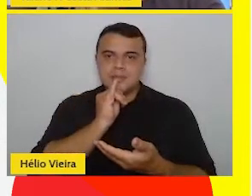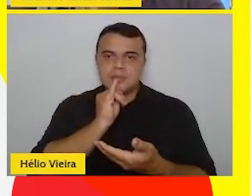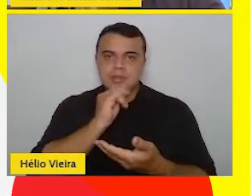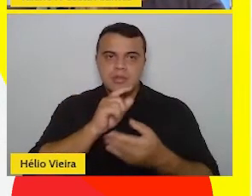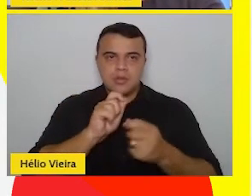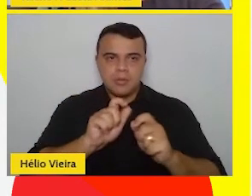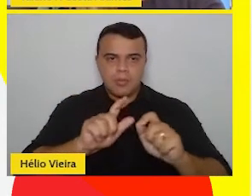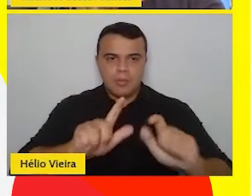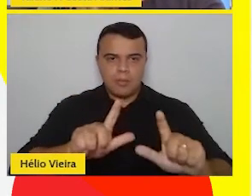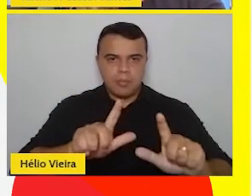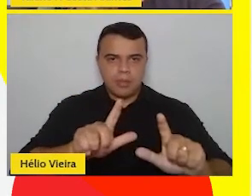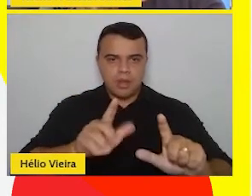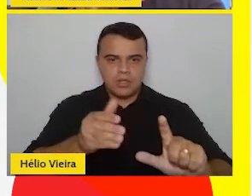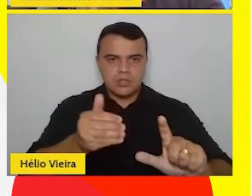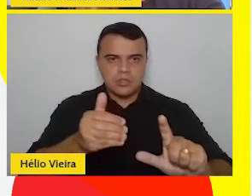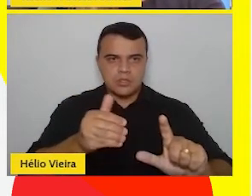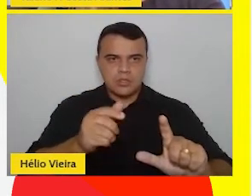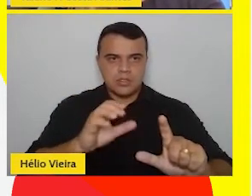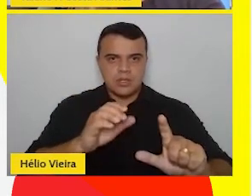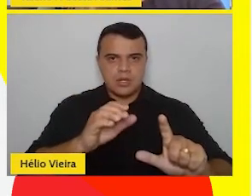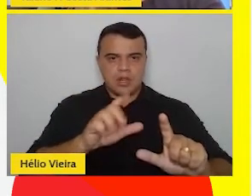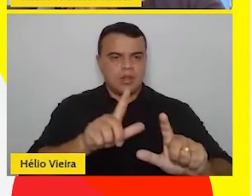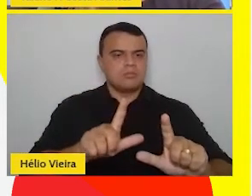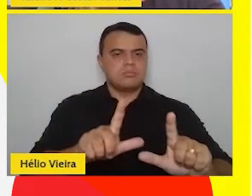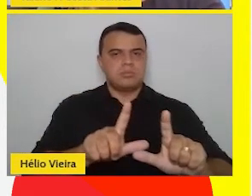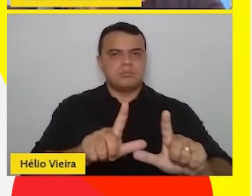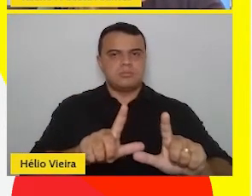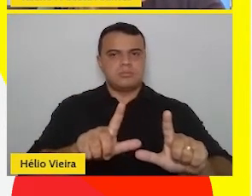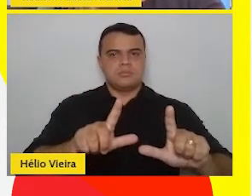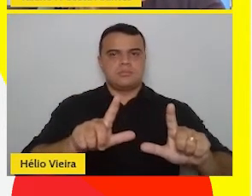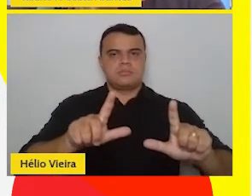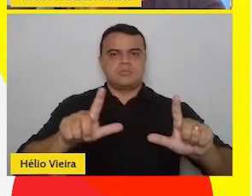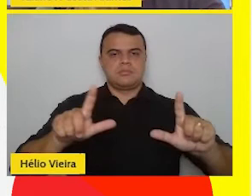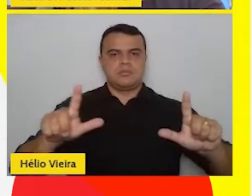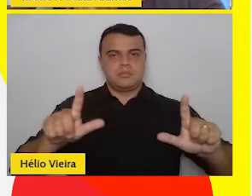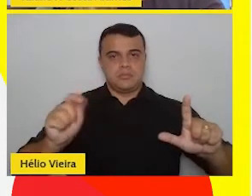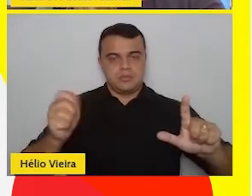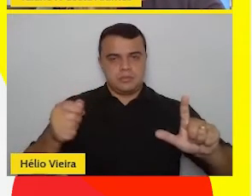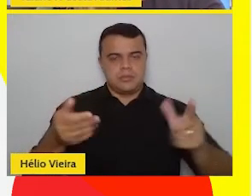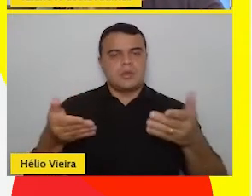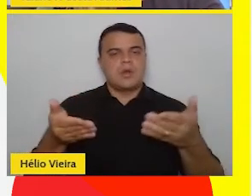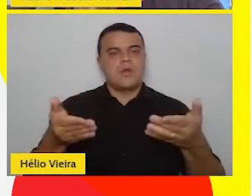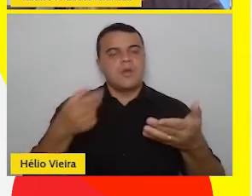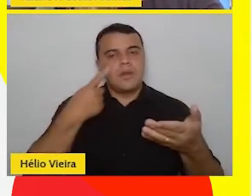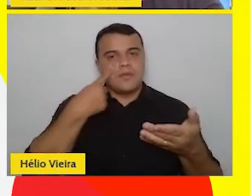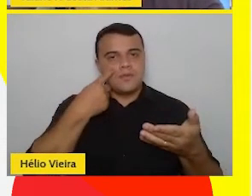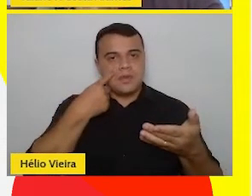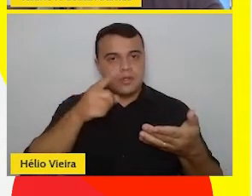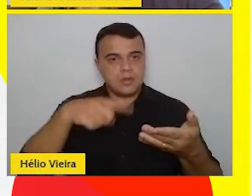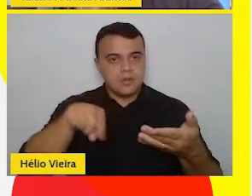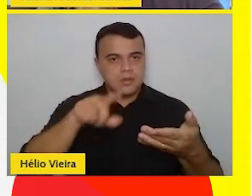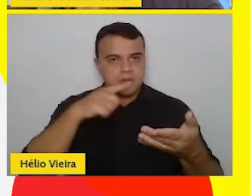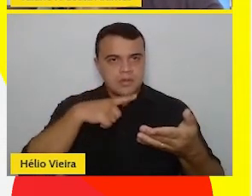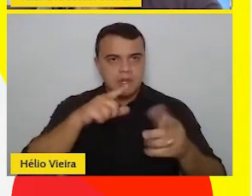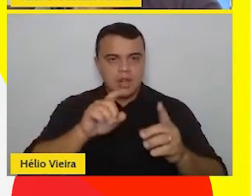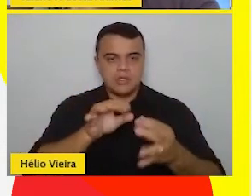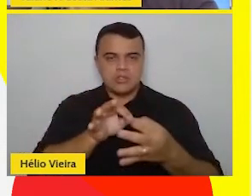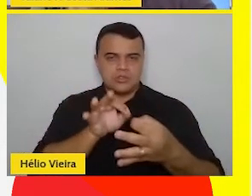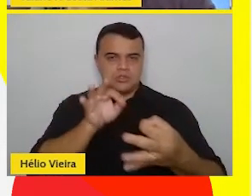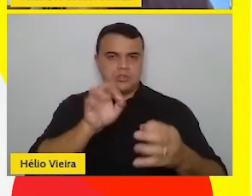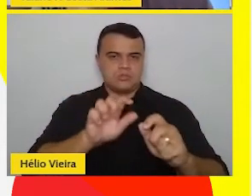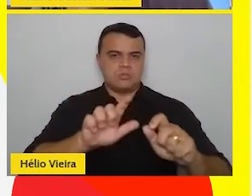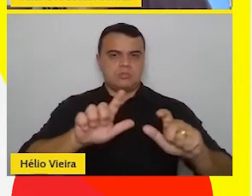imagem anterior do centro dessa pintura. Então, quando a gente distancia um